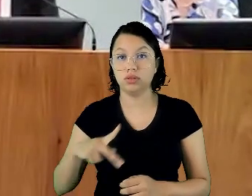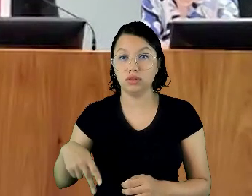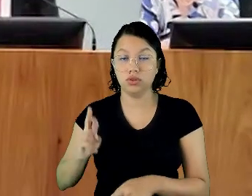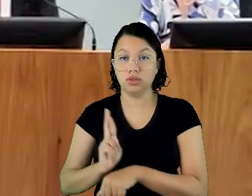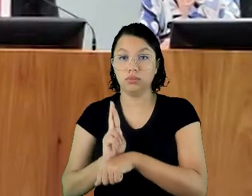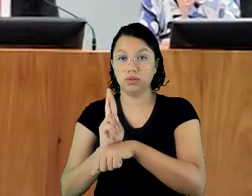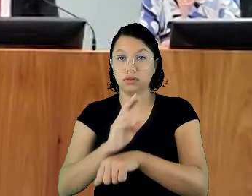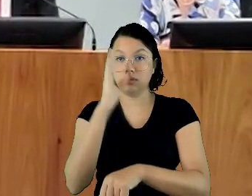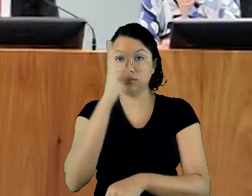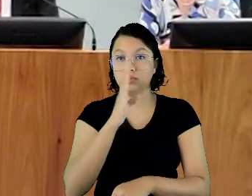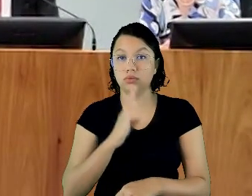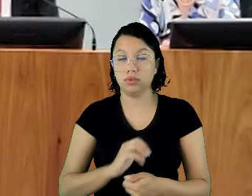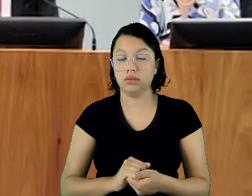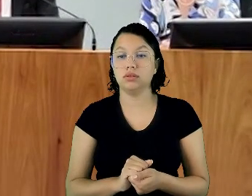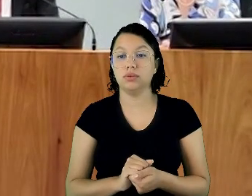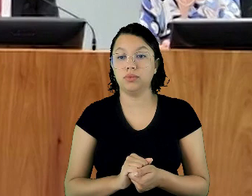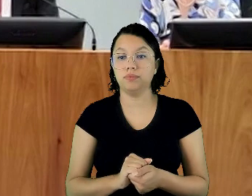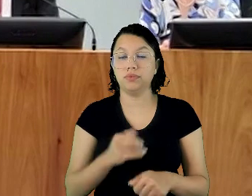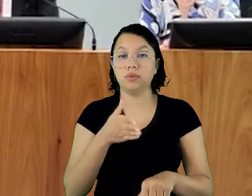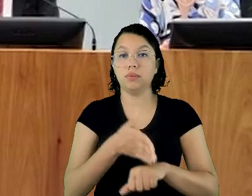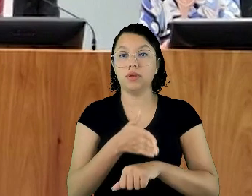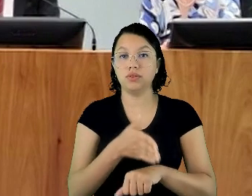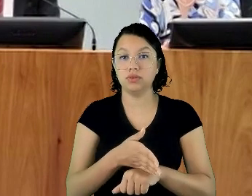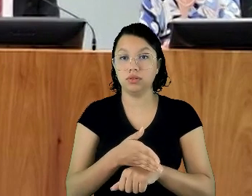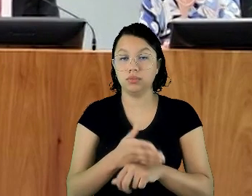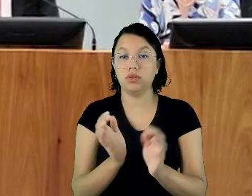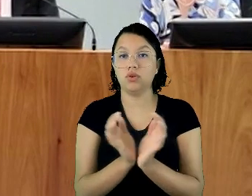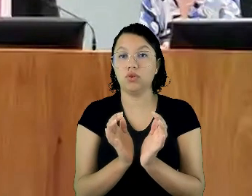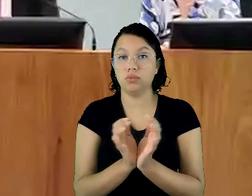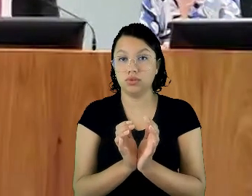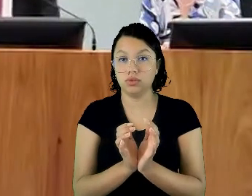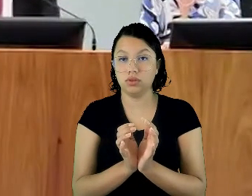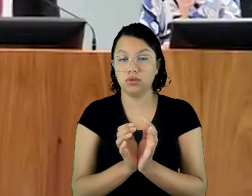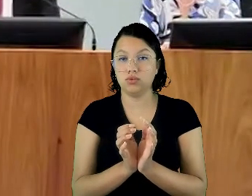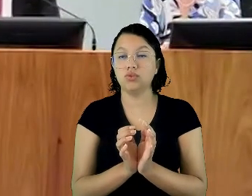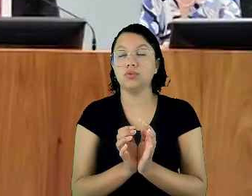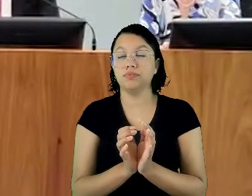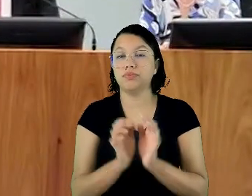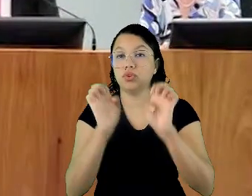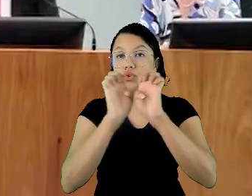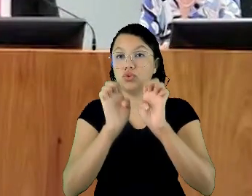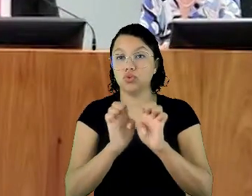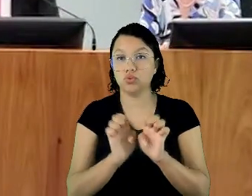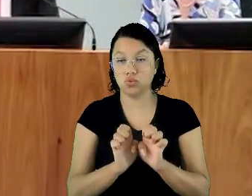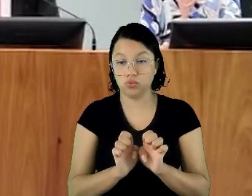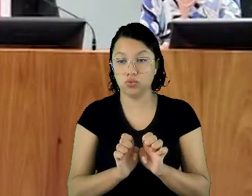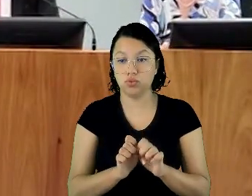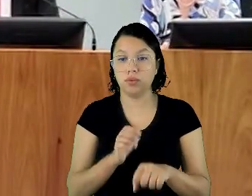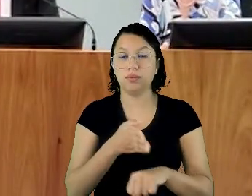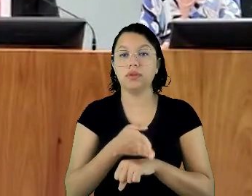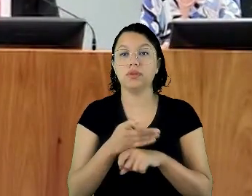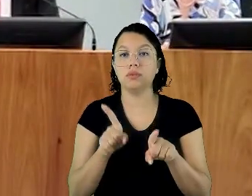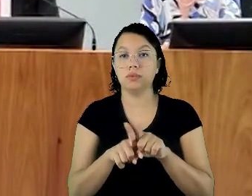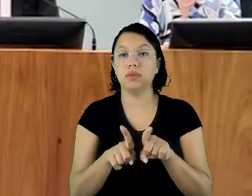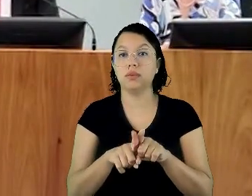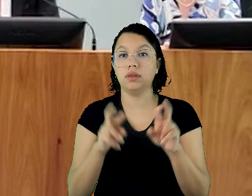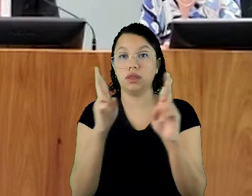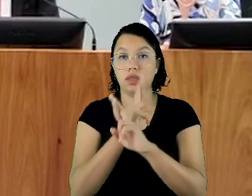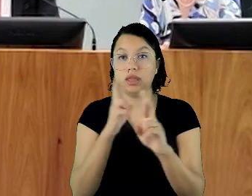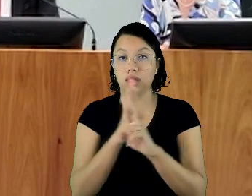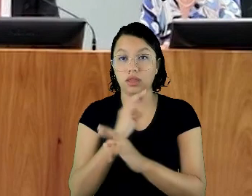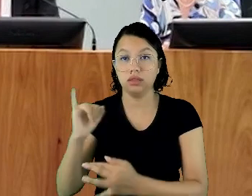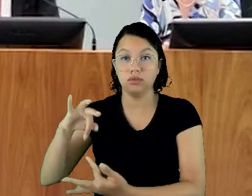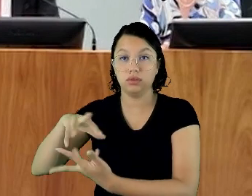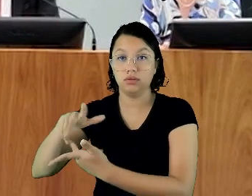no Parla Sul, membro da Comissão de Infraestrutura do Parla Sul, membro da Comissão de Relações Exteriores e Defesa Nacional